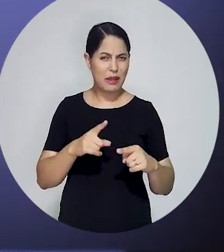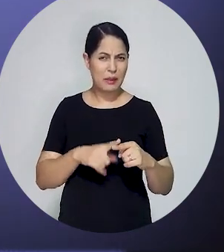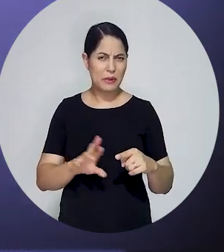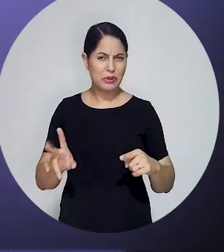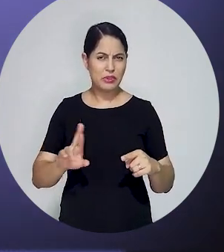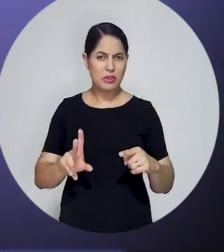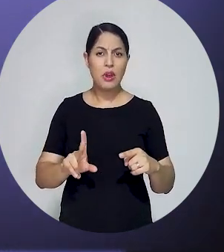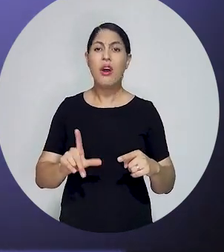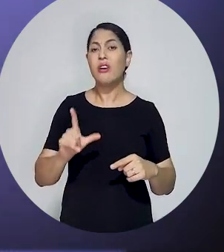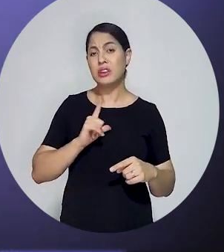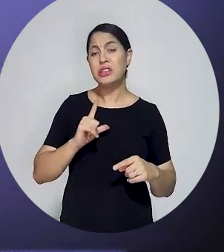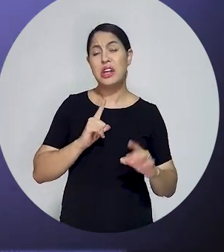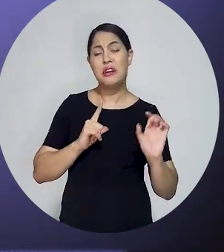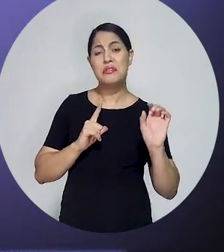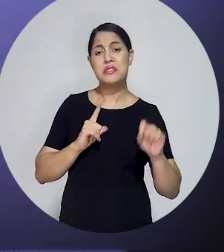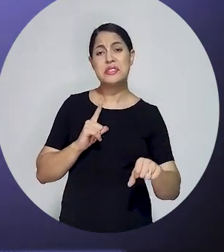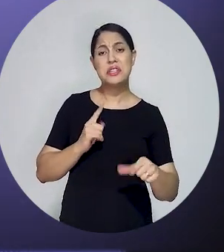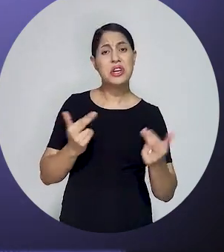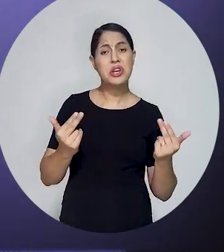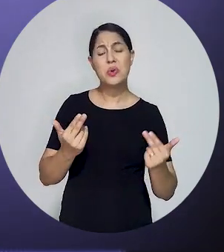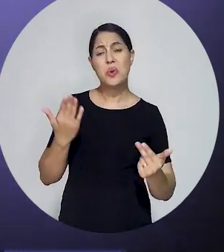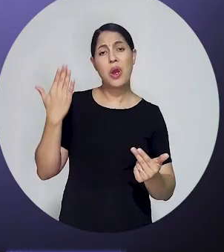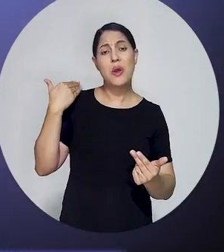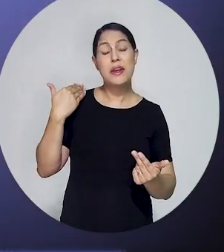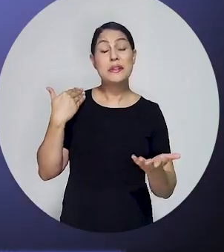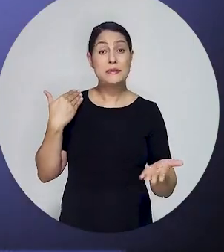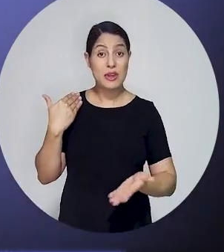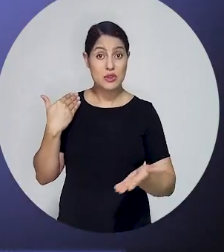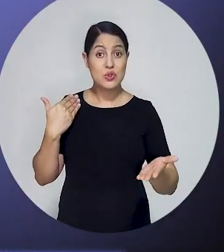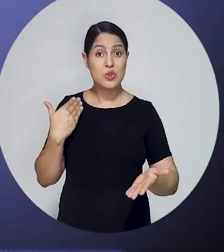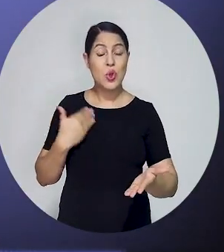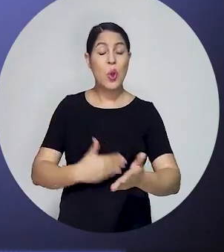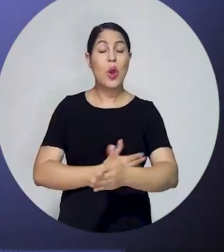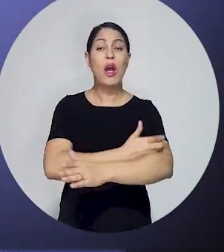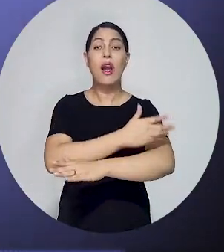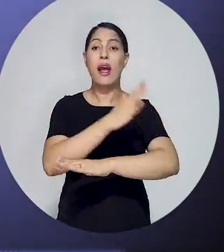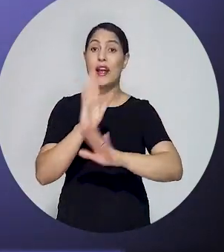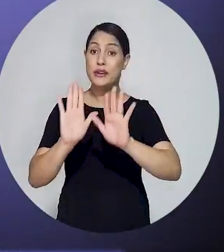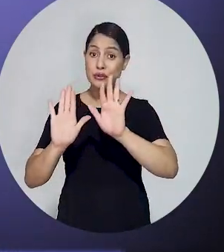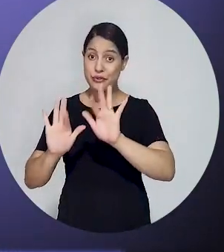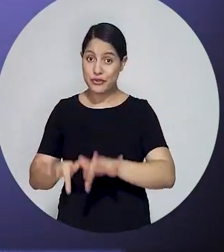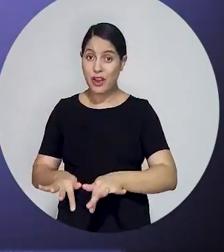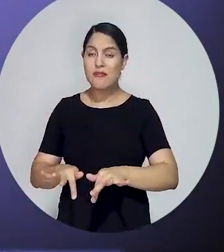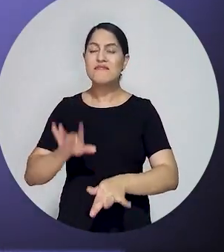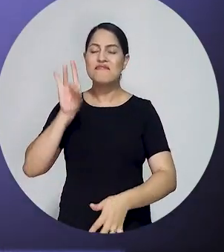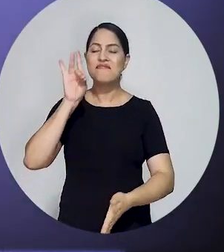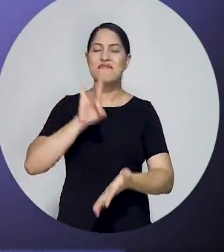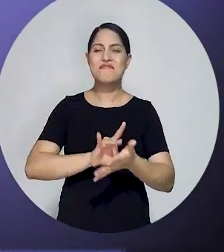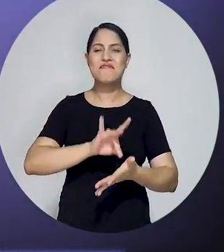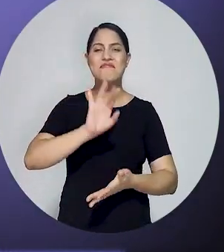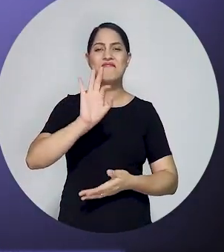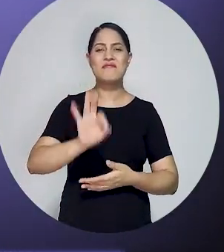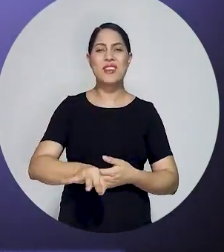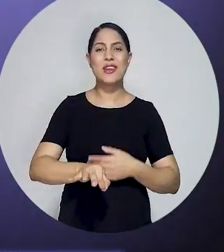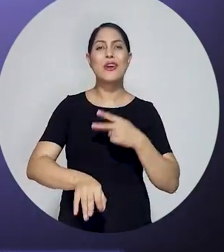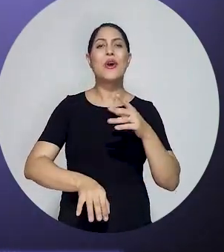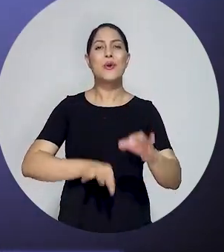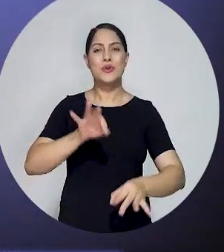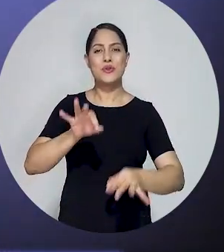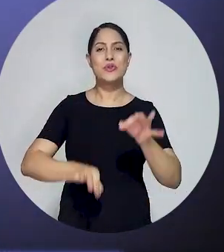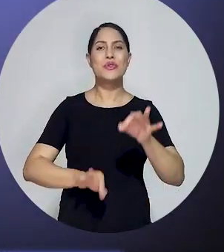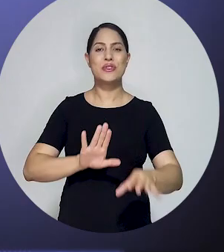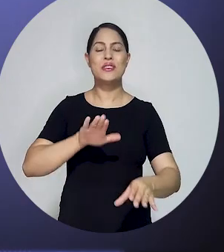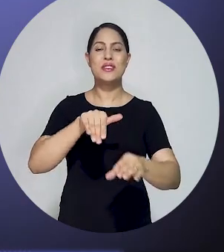houve intercorrências, como em qualquer outra eleição, mas chegamos ao final desse dia com a certeza de